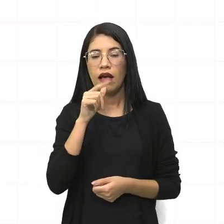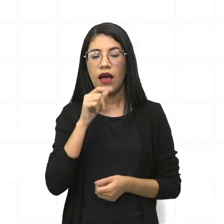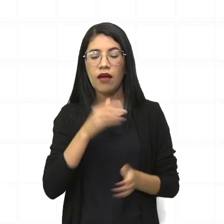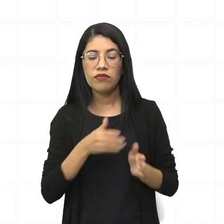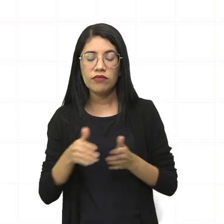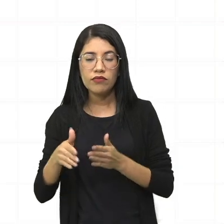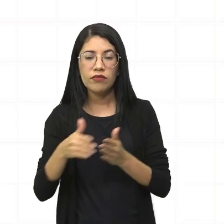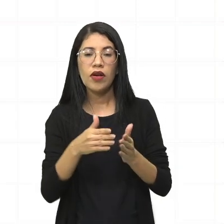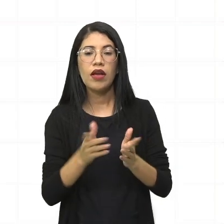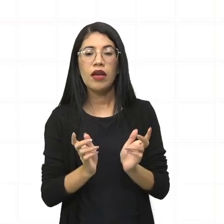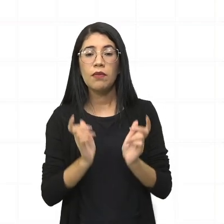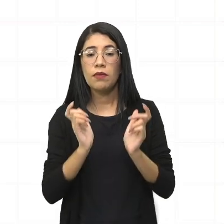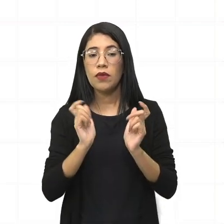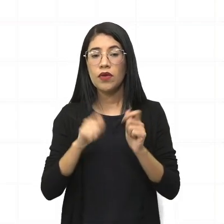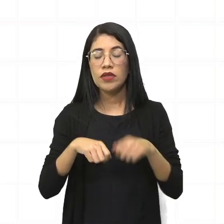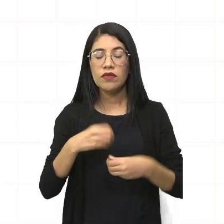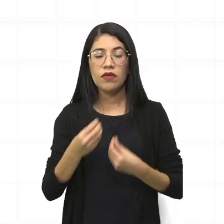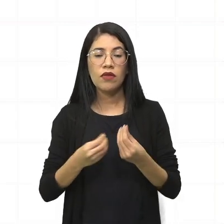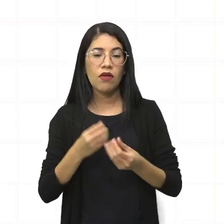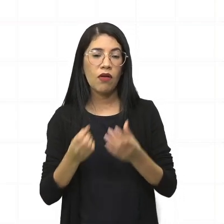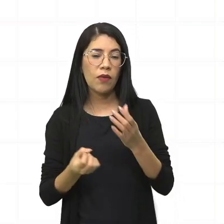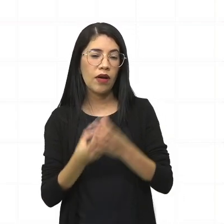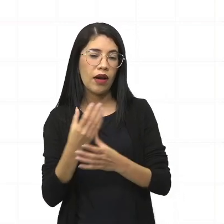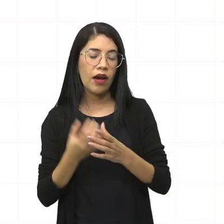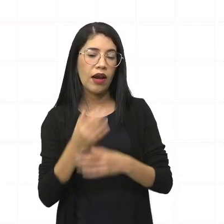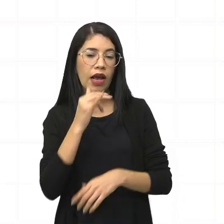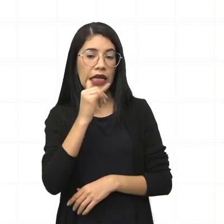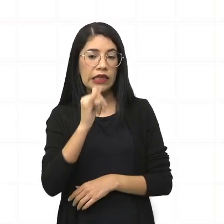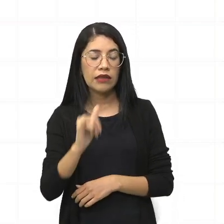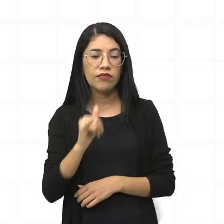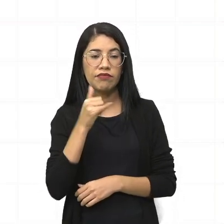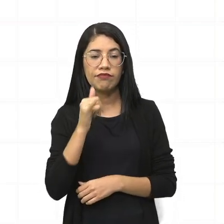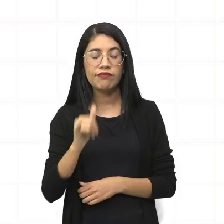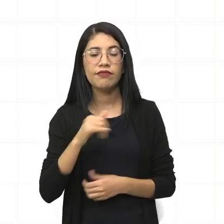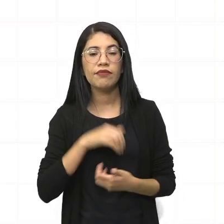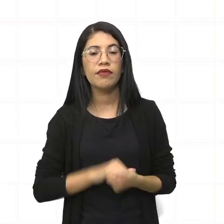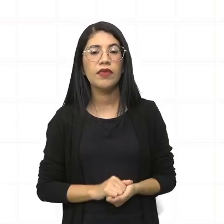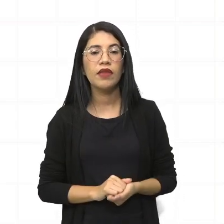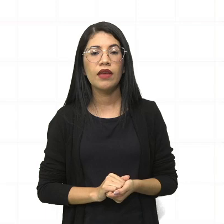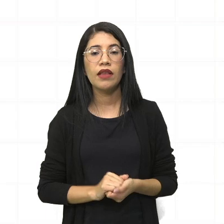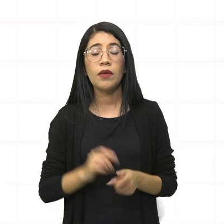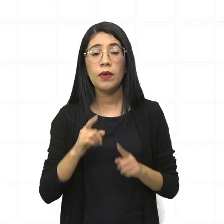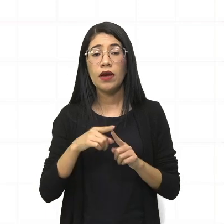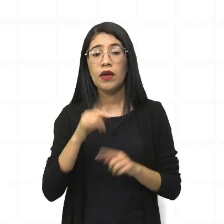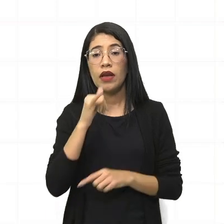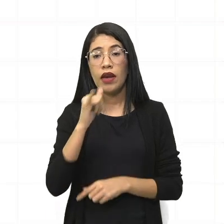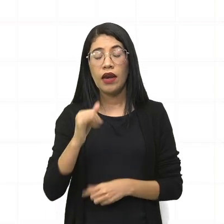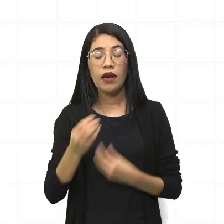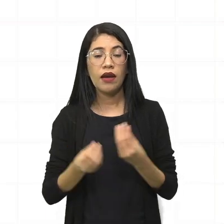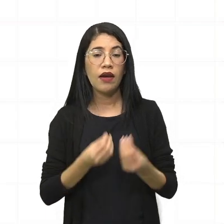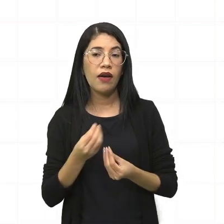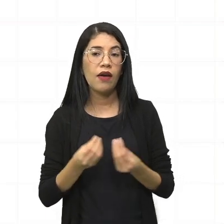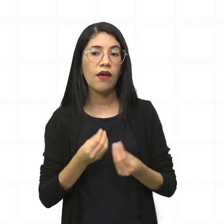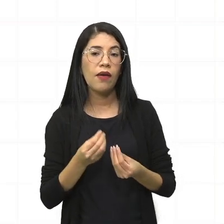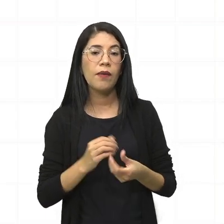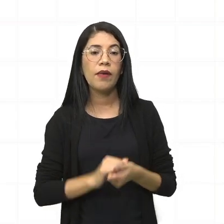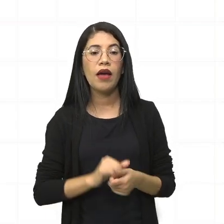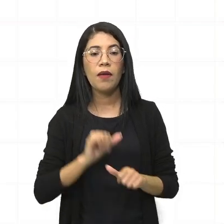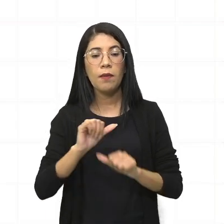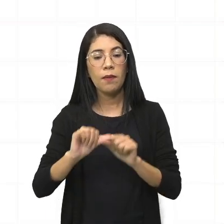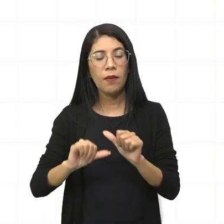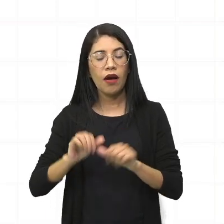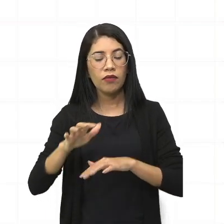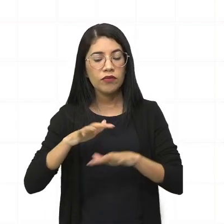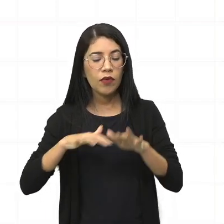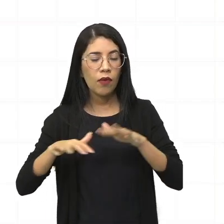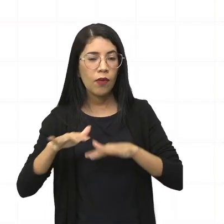tem grande potencial aí para a geração de energia elétrica, né? Então, essa energia ela é gerada pela movimentação da água